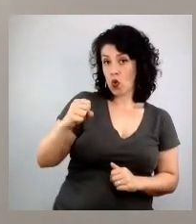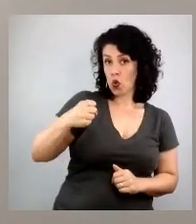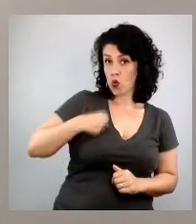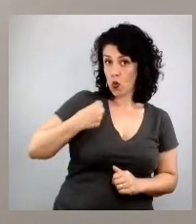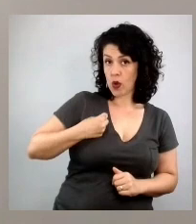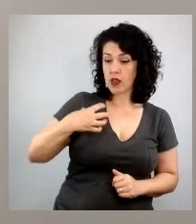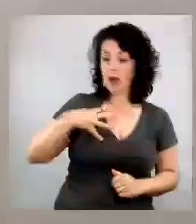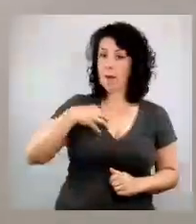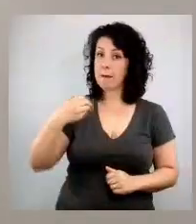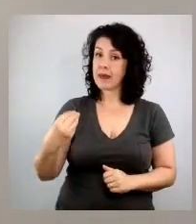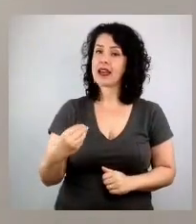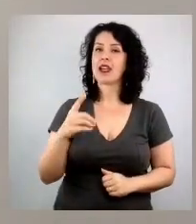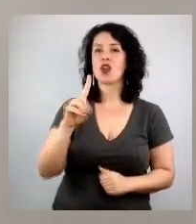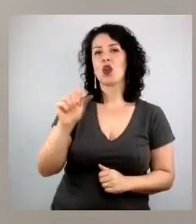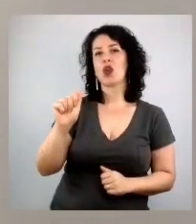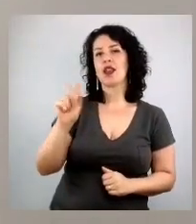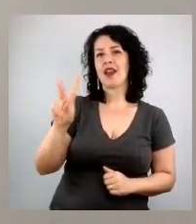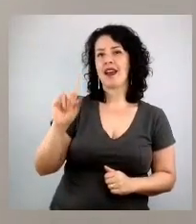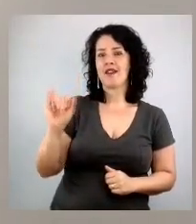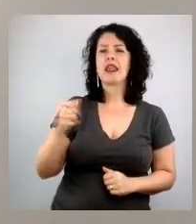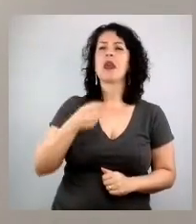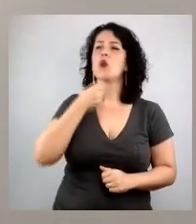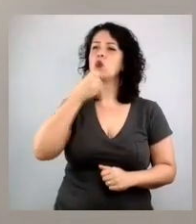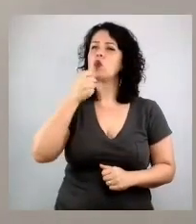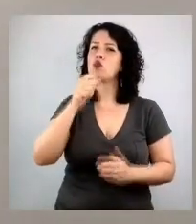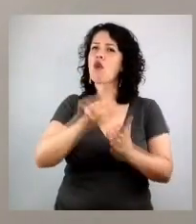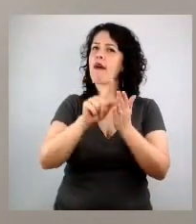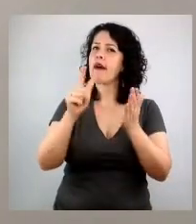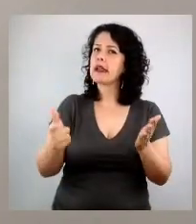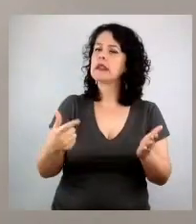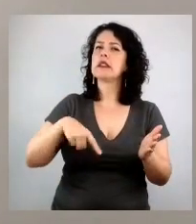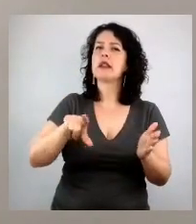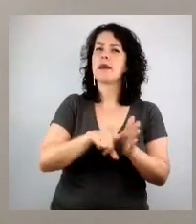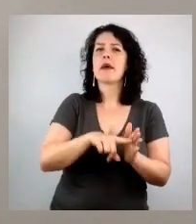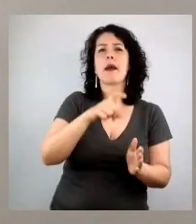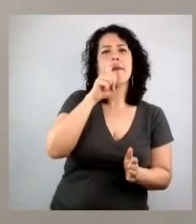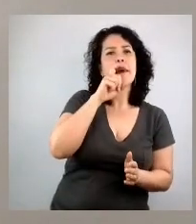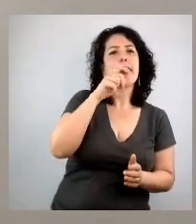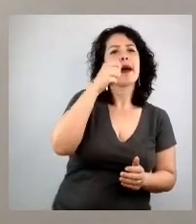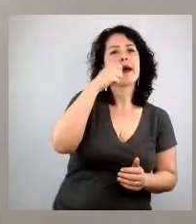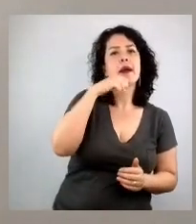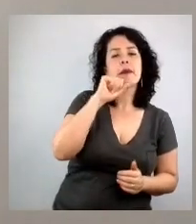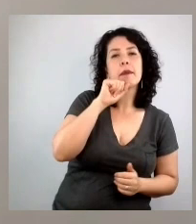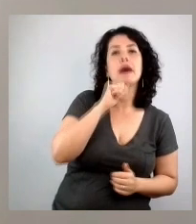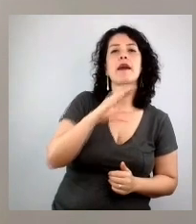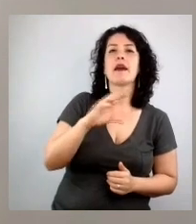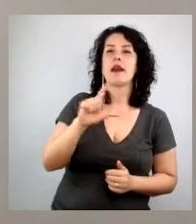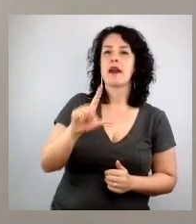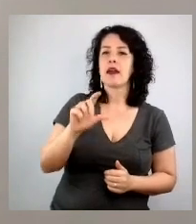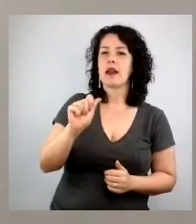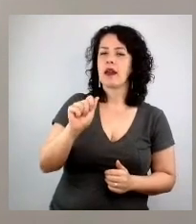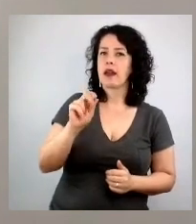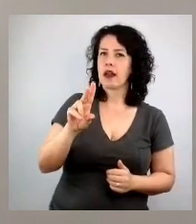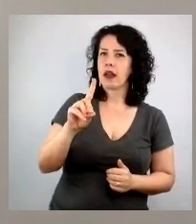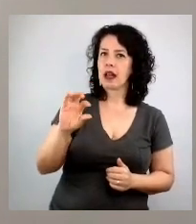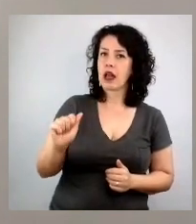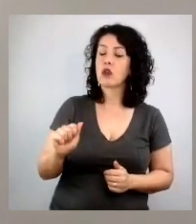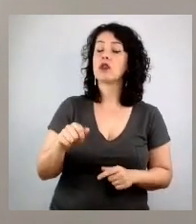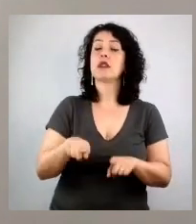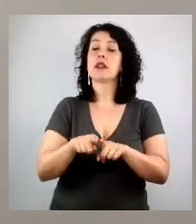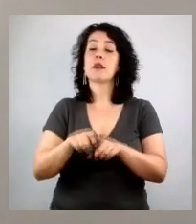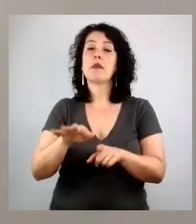jornalista, filha da Cláudia e do Fábio, e sou cega, né? Eu acho que é uma particularidade que eu